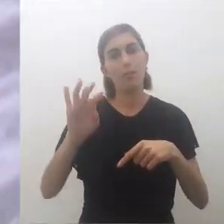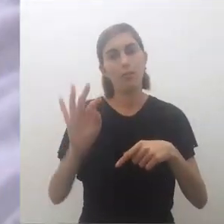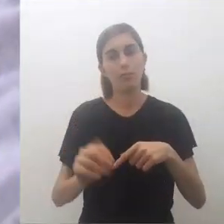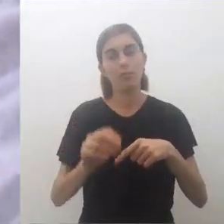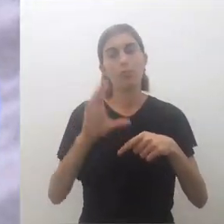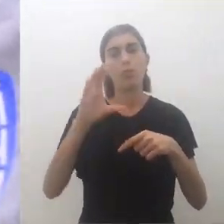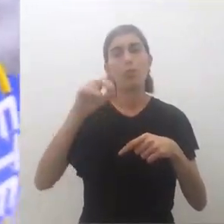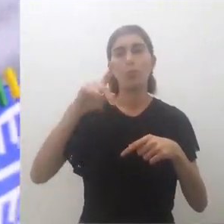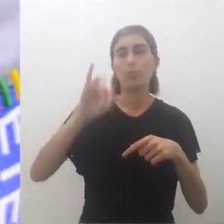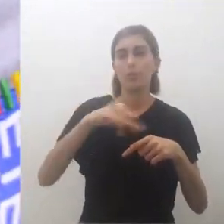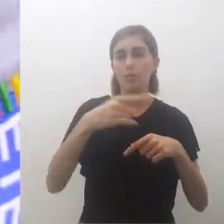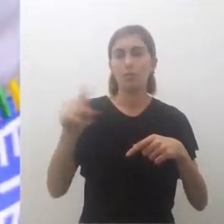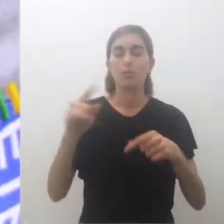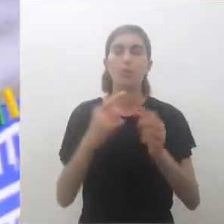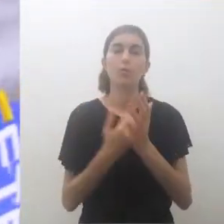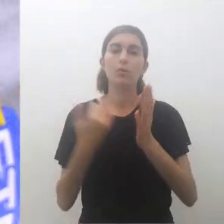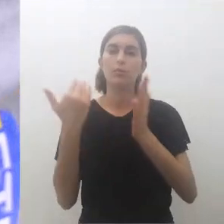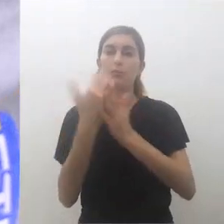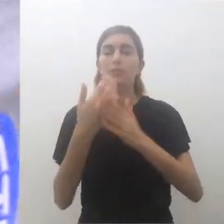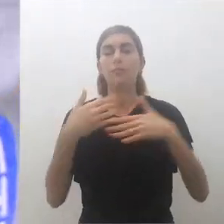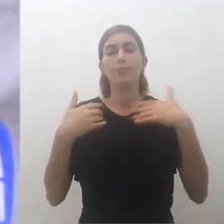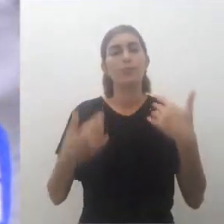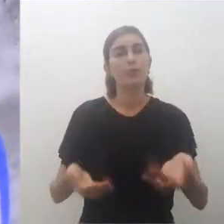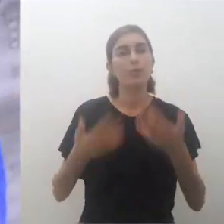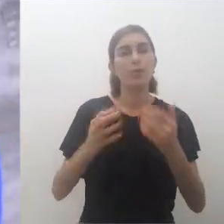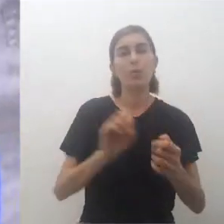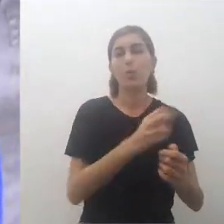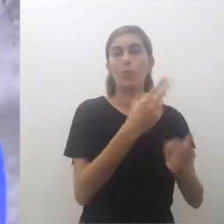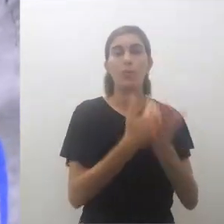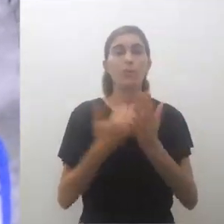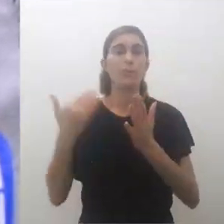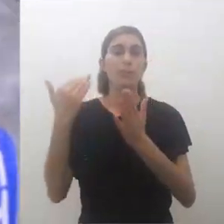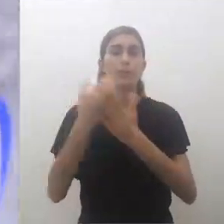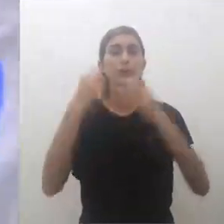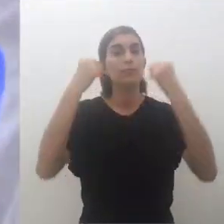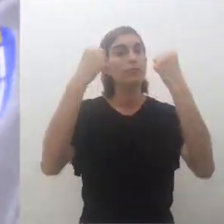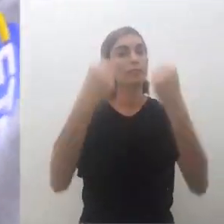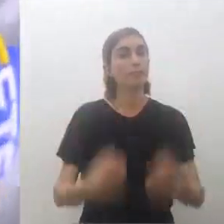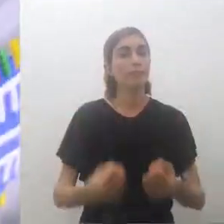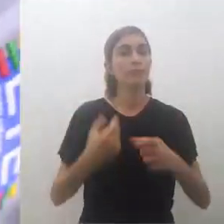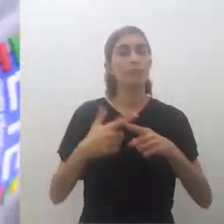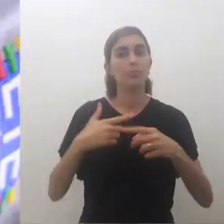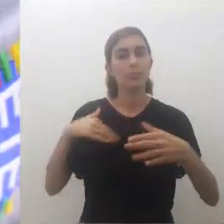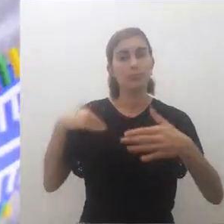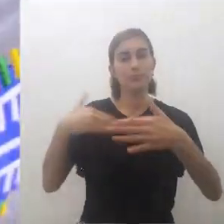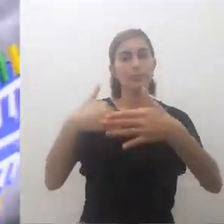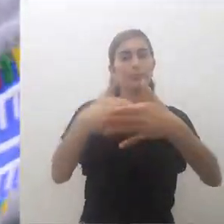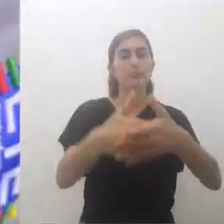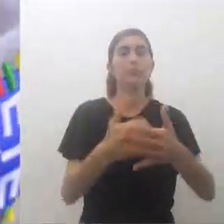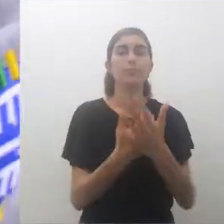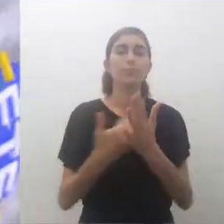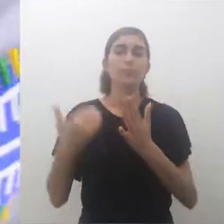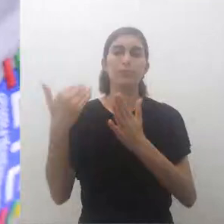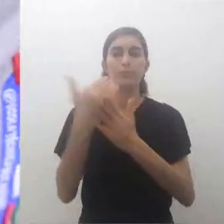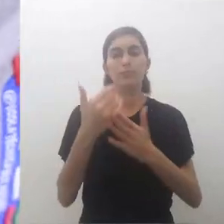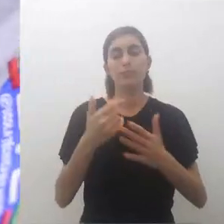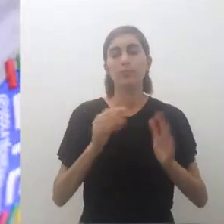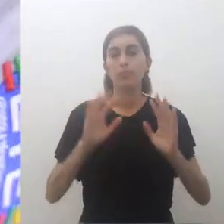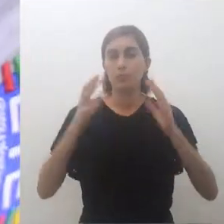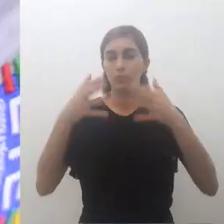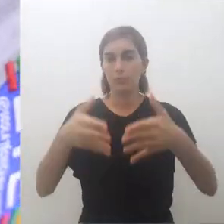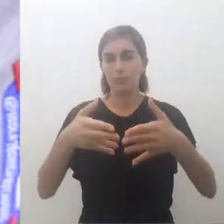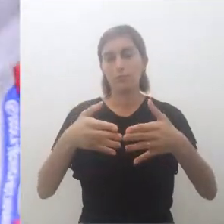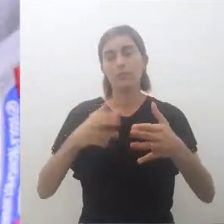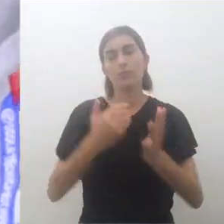ele vai dar ou mais leveza ou mais peso, porque vai aproximar mais e vai concentrar